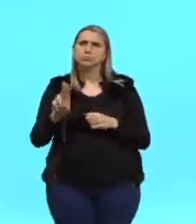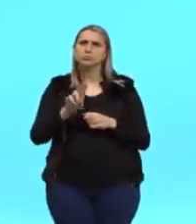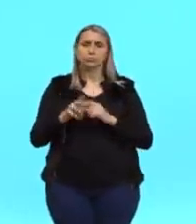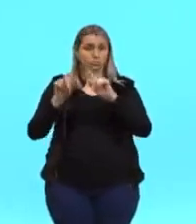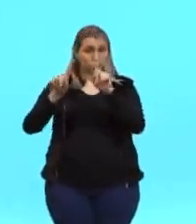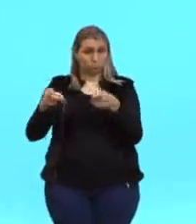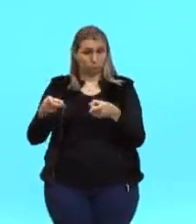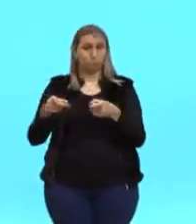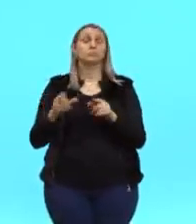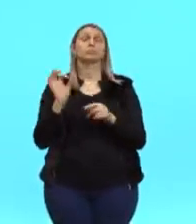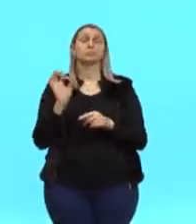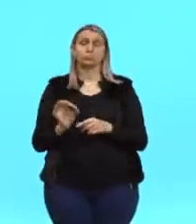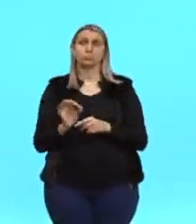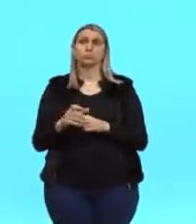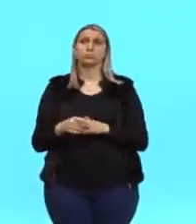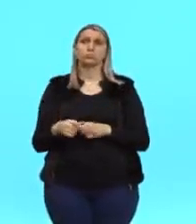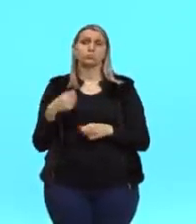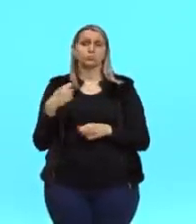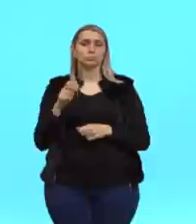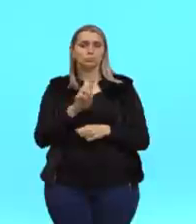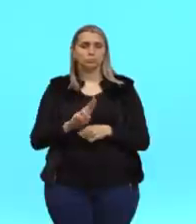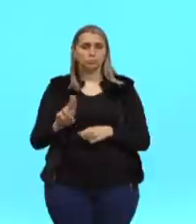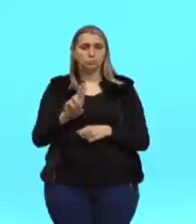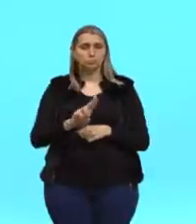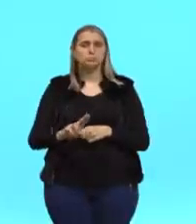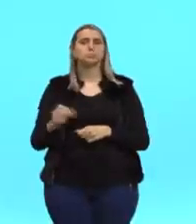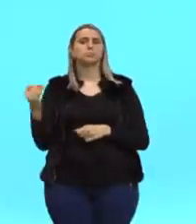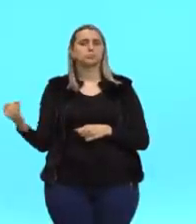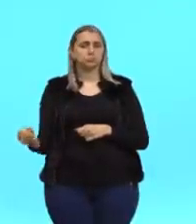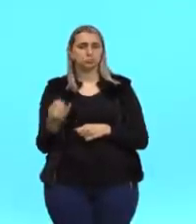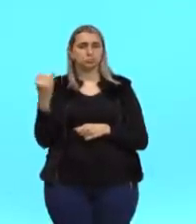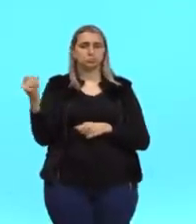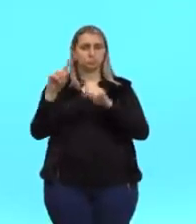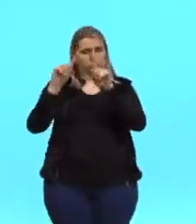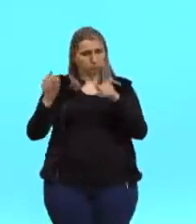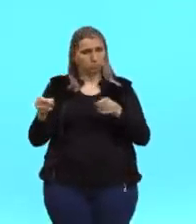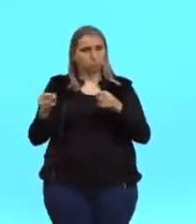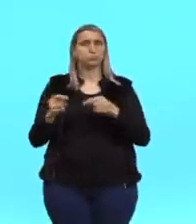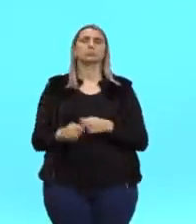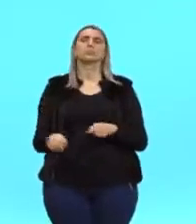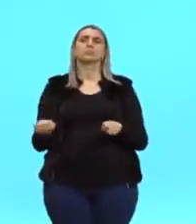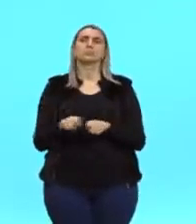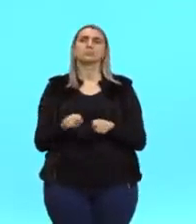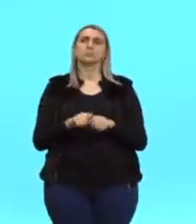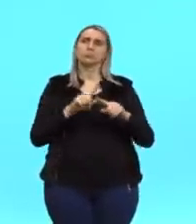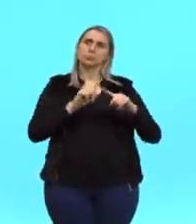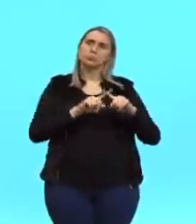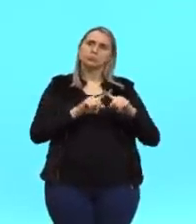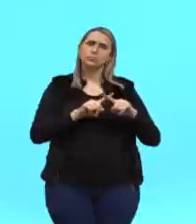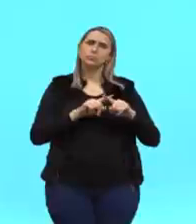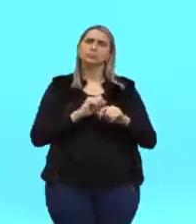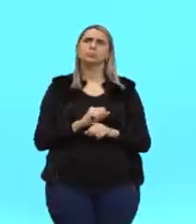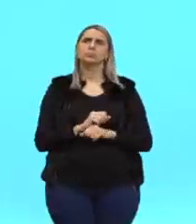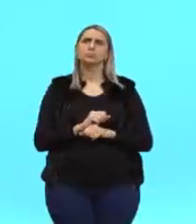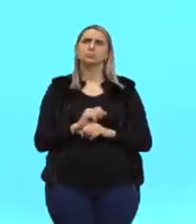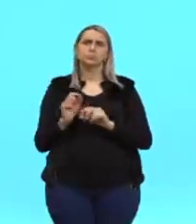parênteses, certo? Ó, fazer uso do parênteses é importante. E vamos multiplicar. Quando esse número do lado de fora,